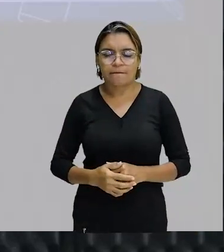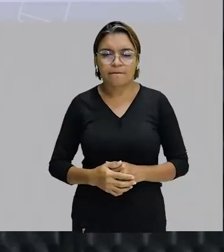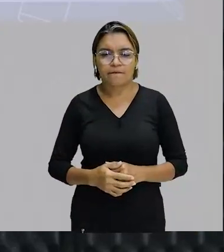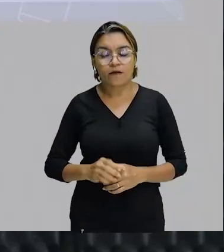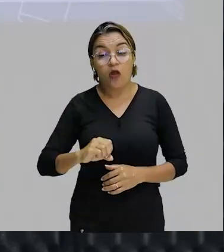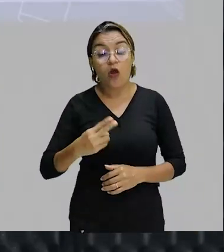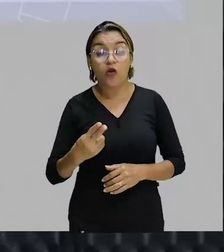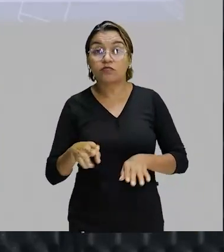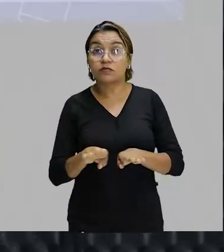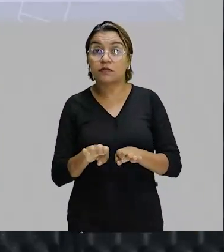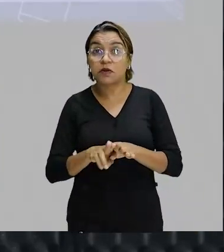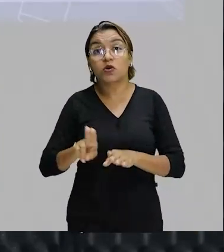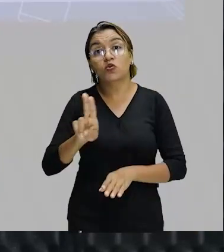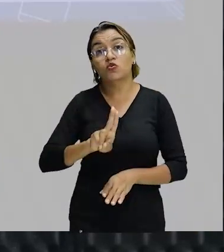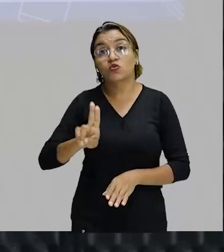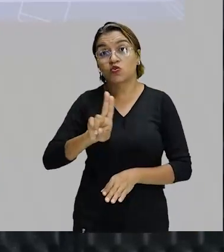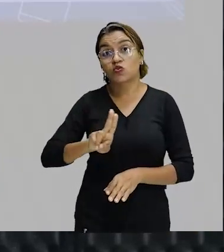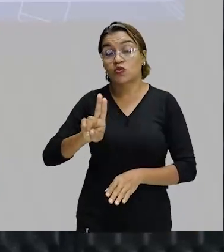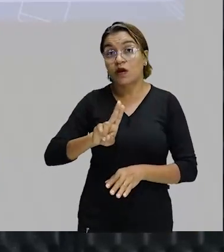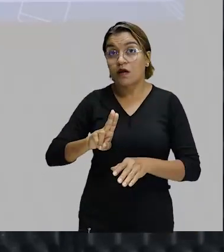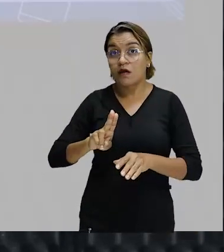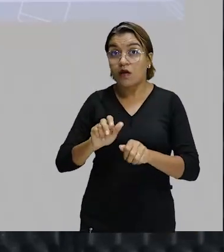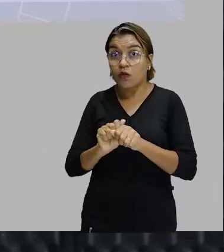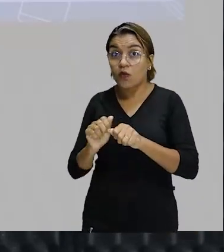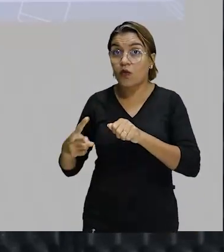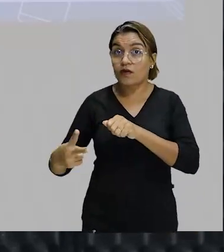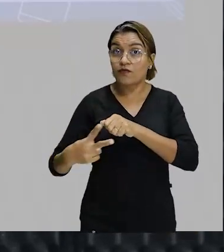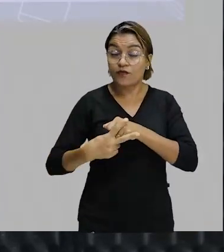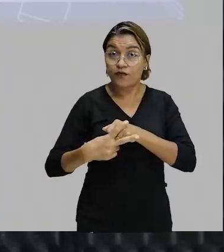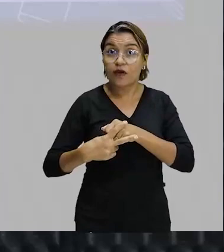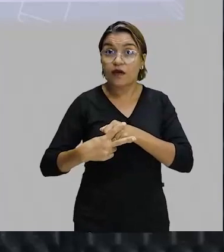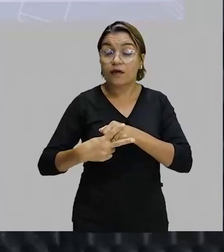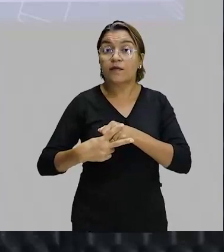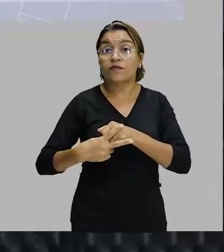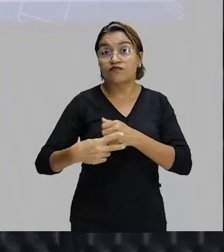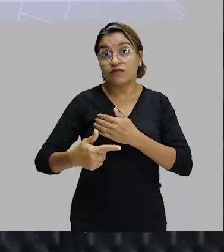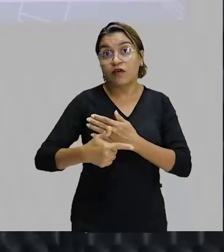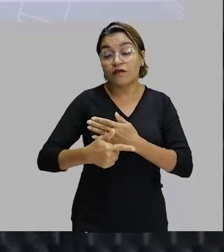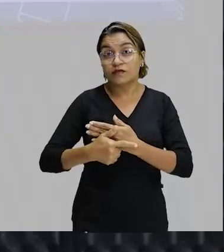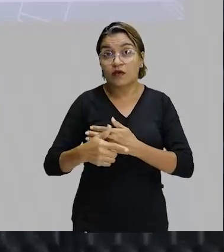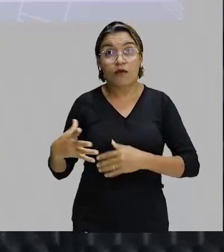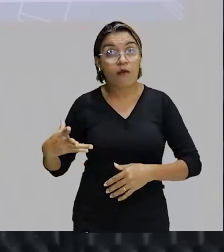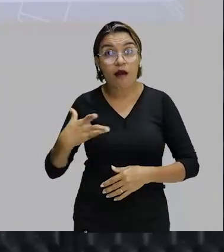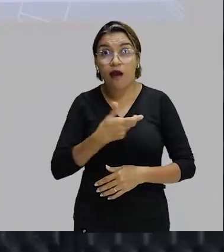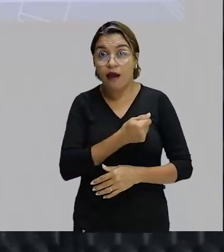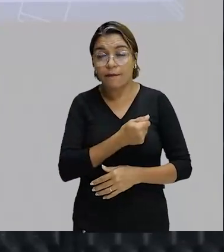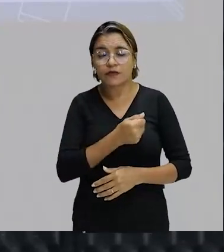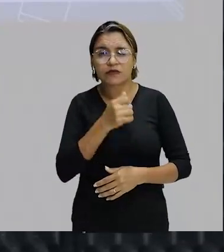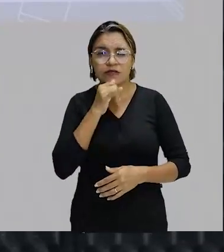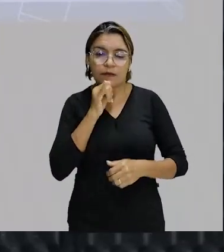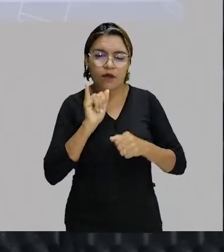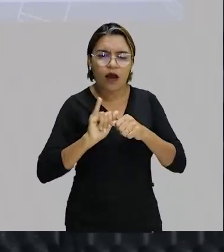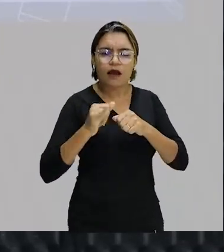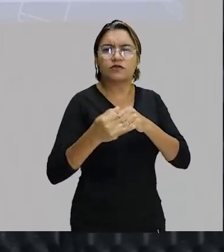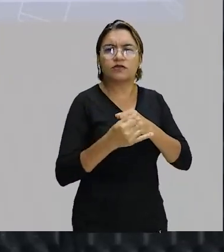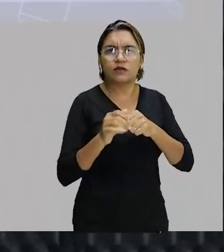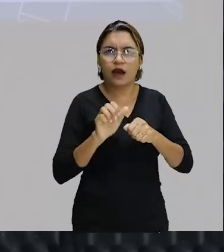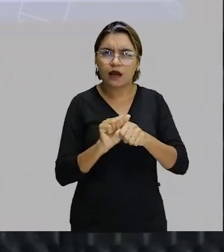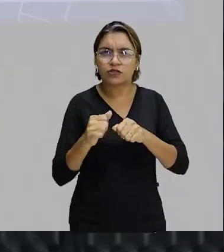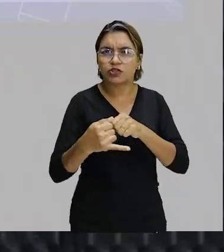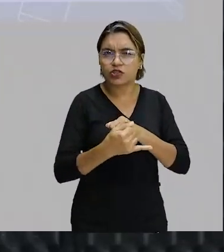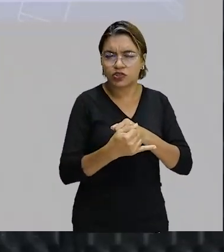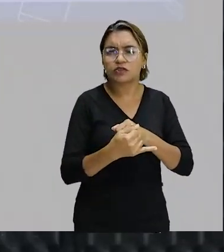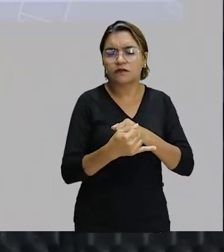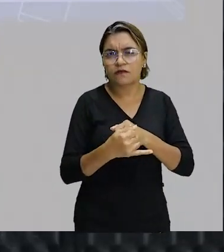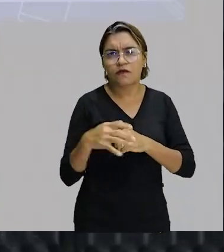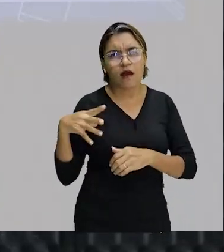eu posso usar também o advérbio na função de adjetivo, rápido, com a mesma tradução, desempenhando uma